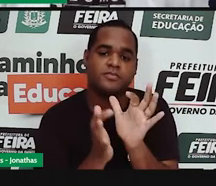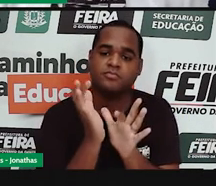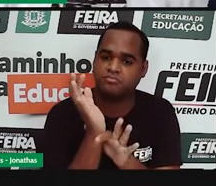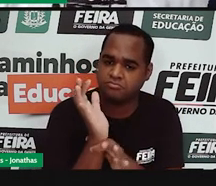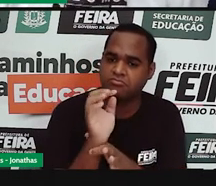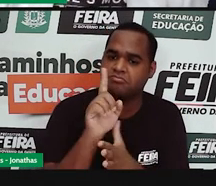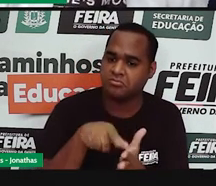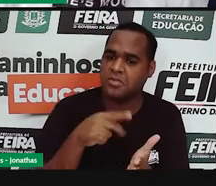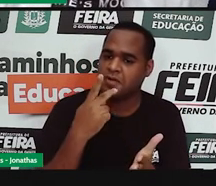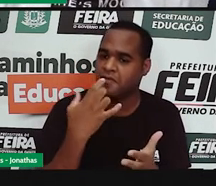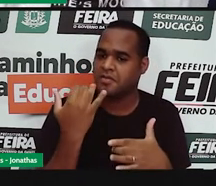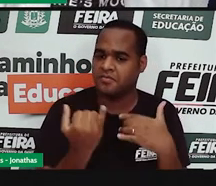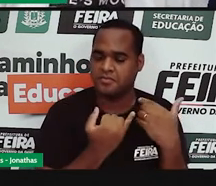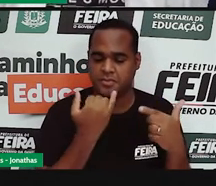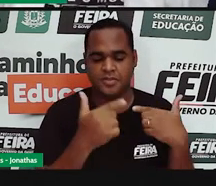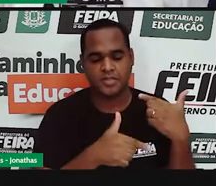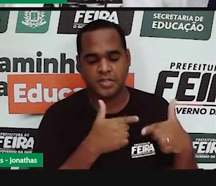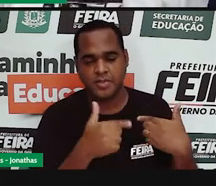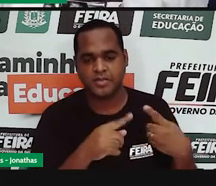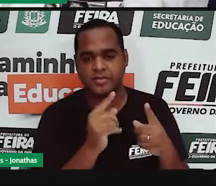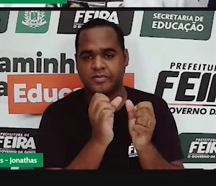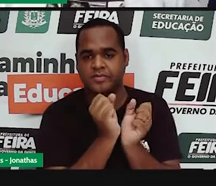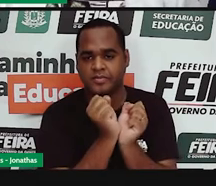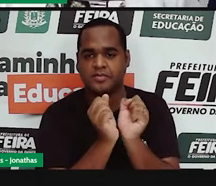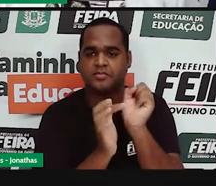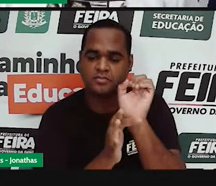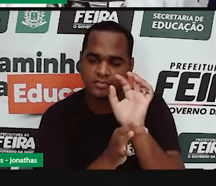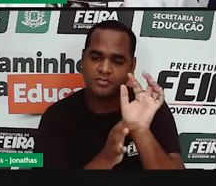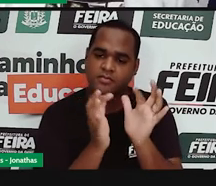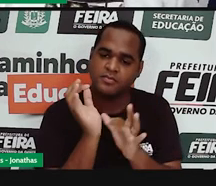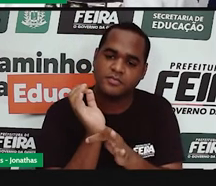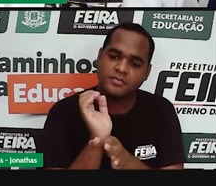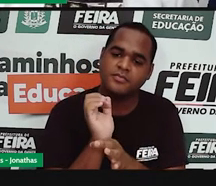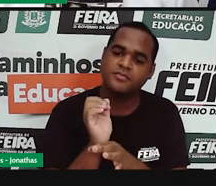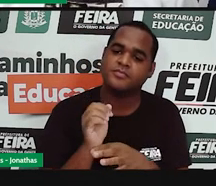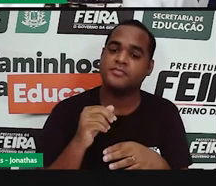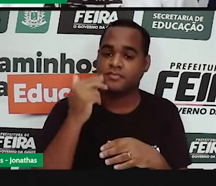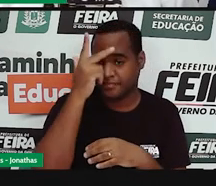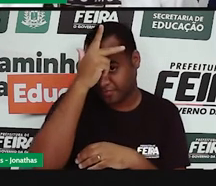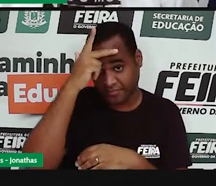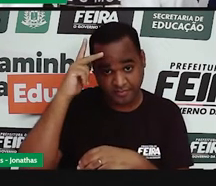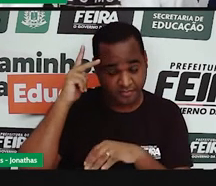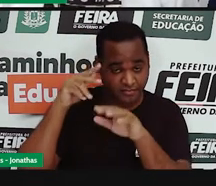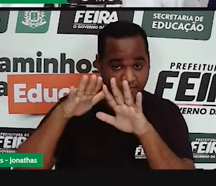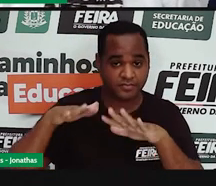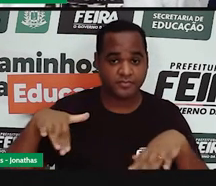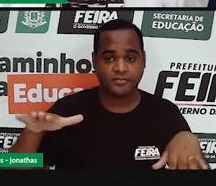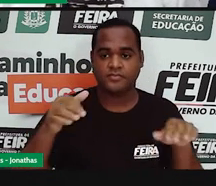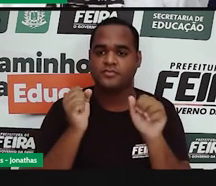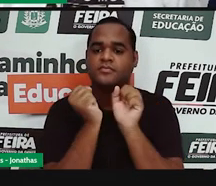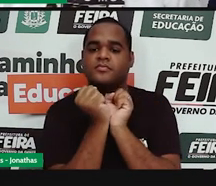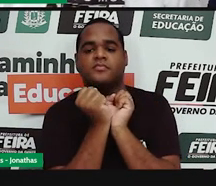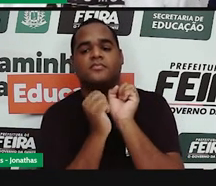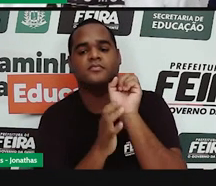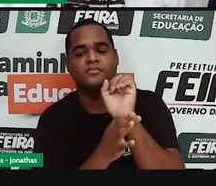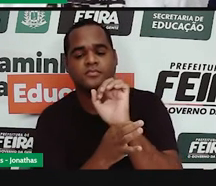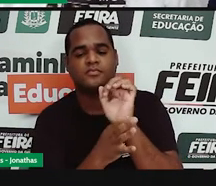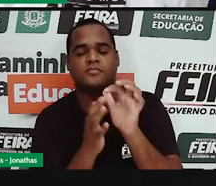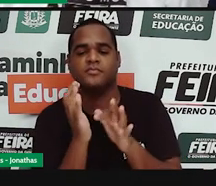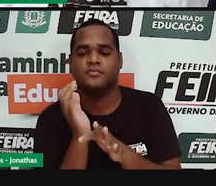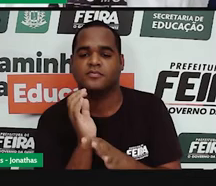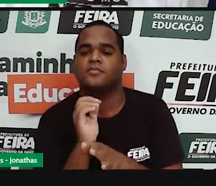trabalho era trabalho escravo. As pessoas eram escravizadas para